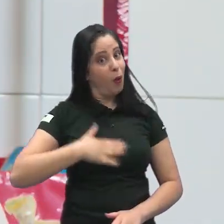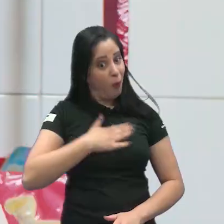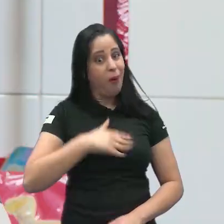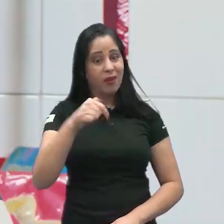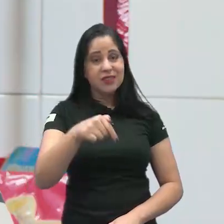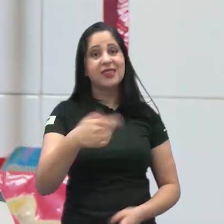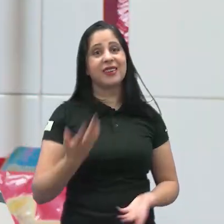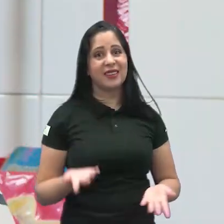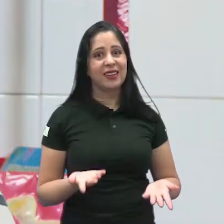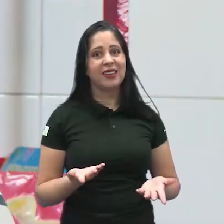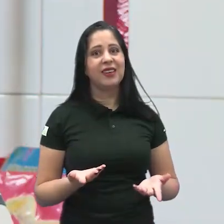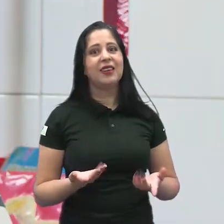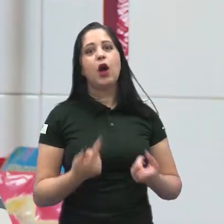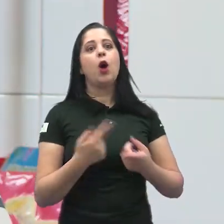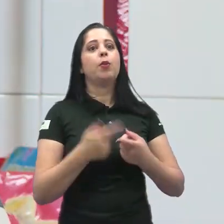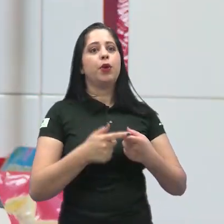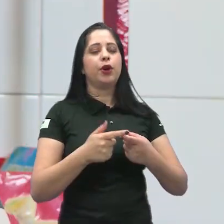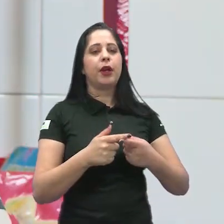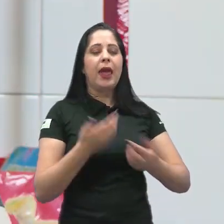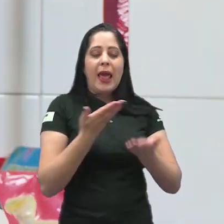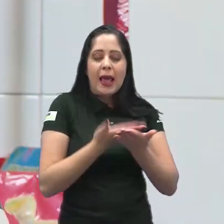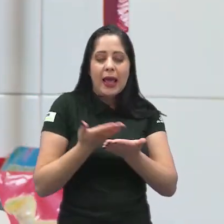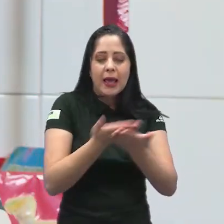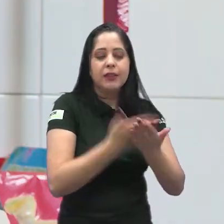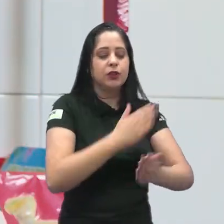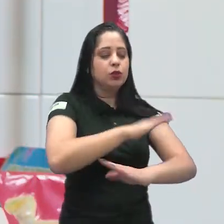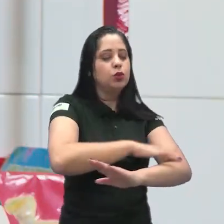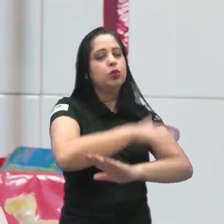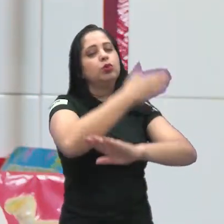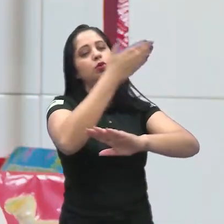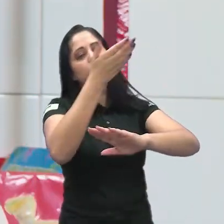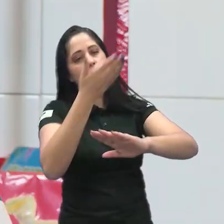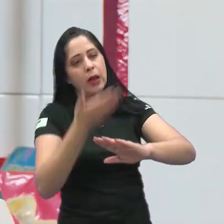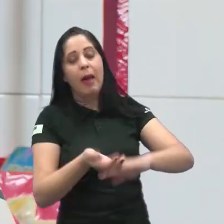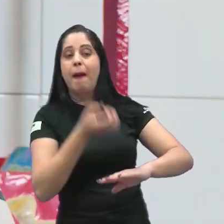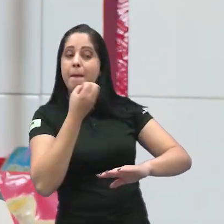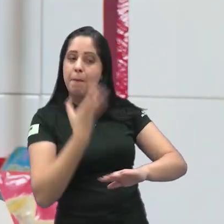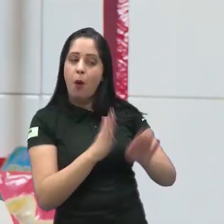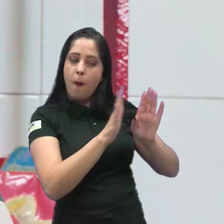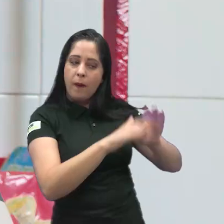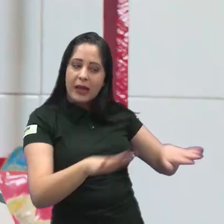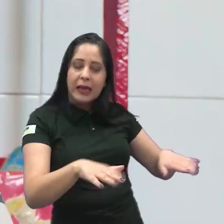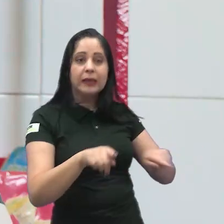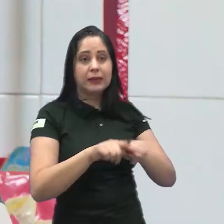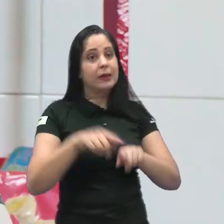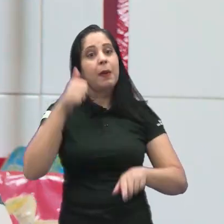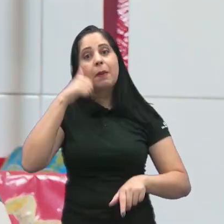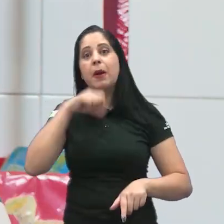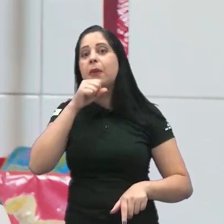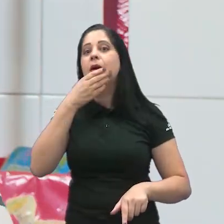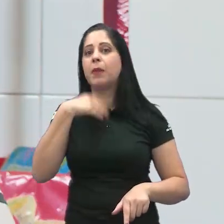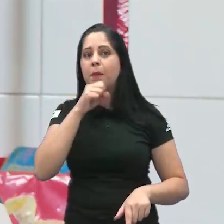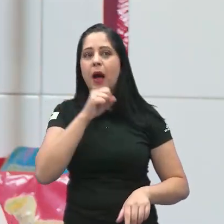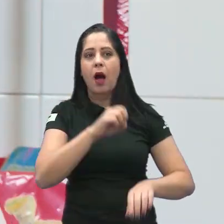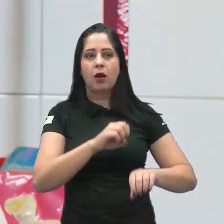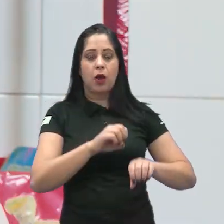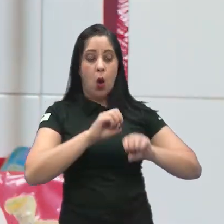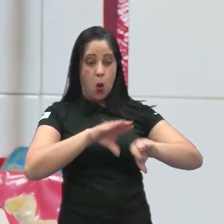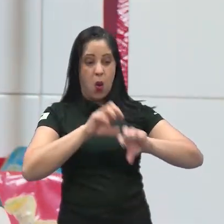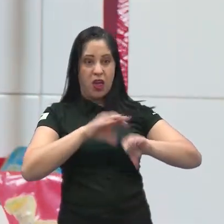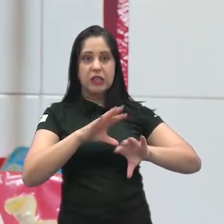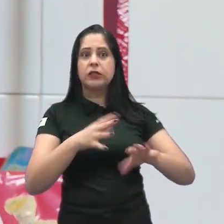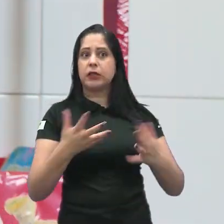né? Além de ser um período integral que é bom para as crianças, né? E para a gente também. Mas o ensino é de qualidade, os professores